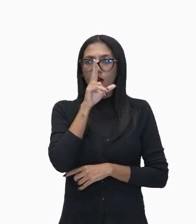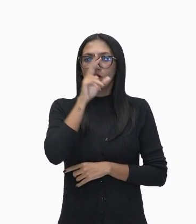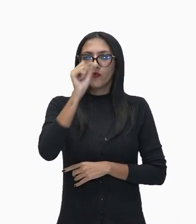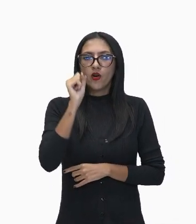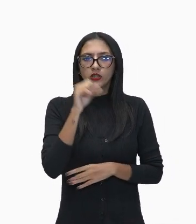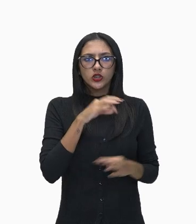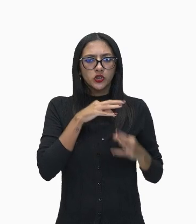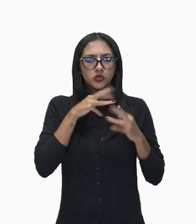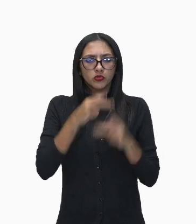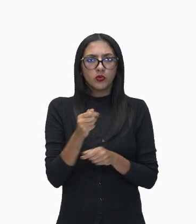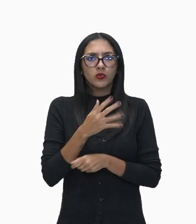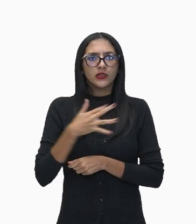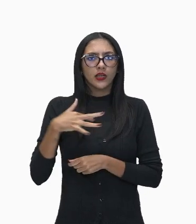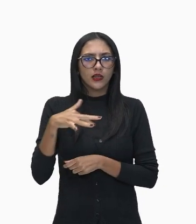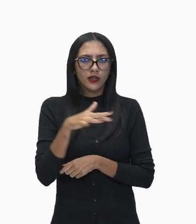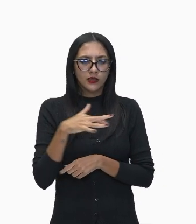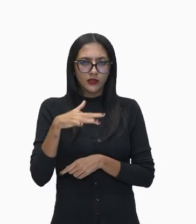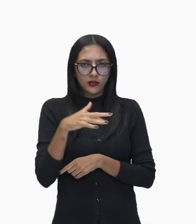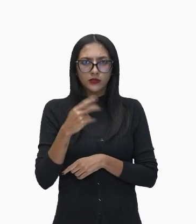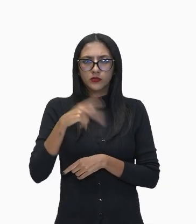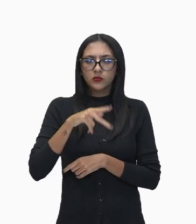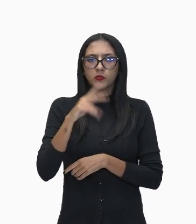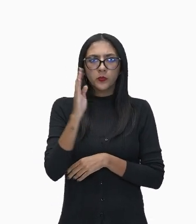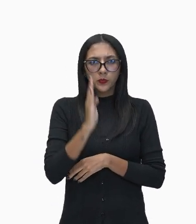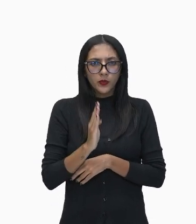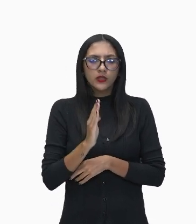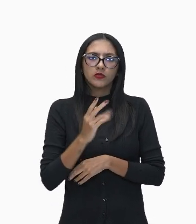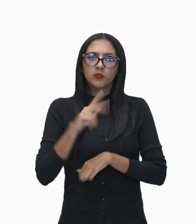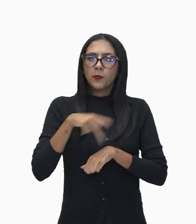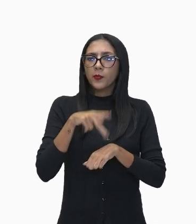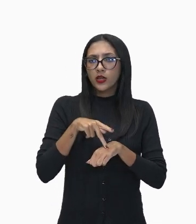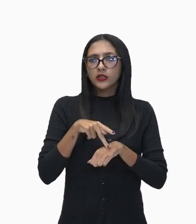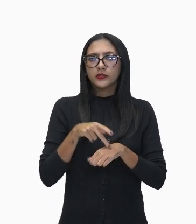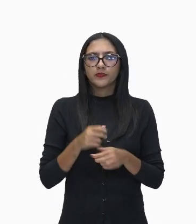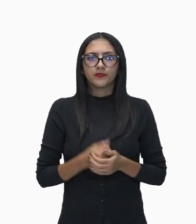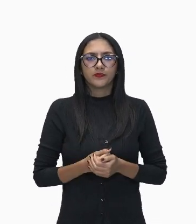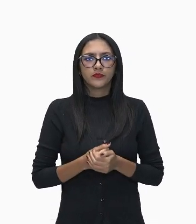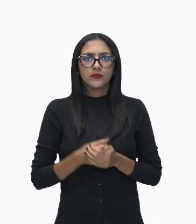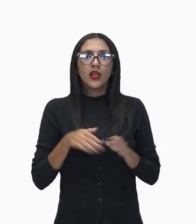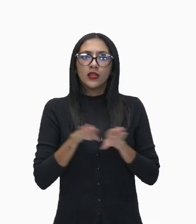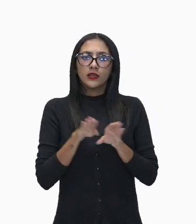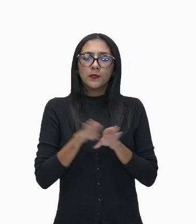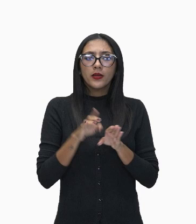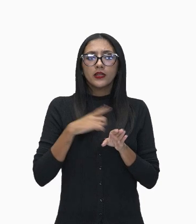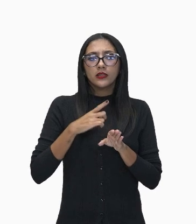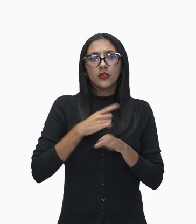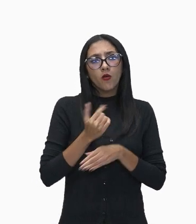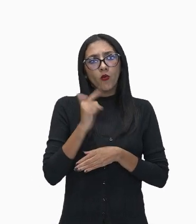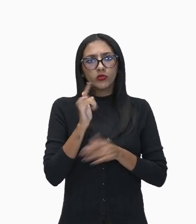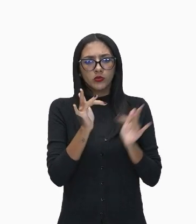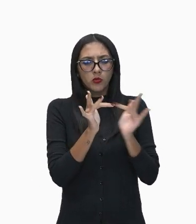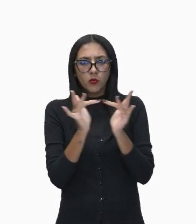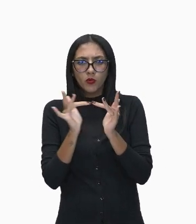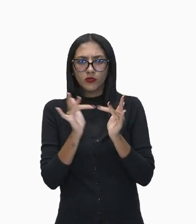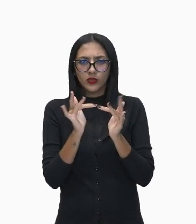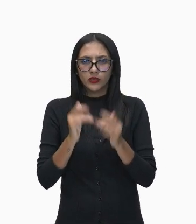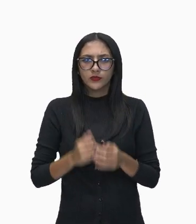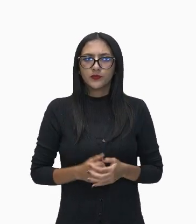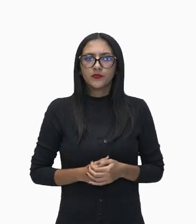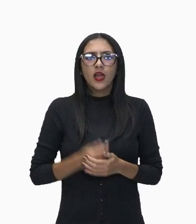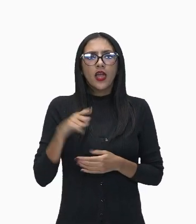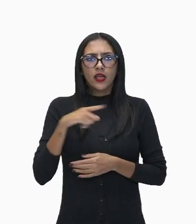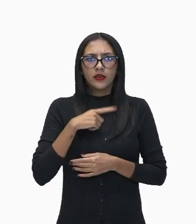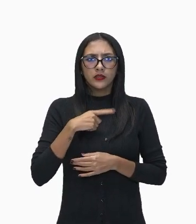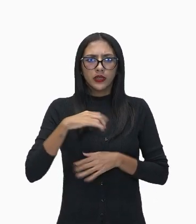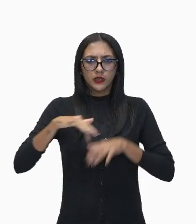a extensão territorial do país, com áreas de sobreposição em determinados contatos. E elas se subdividem